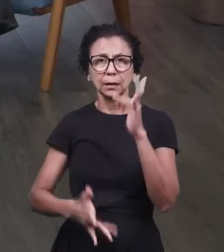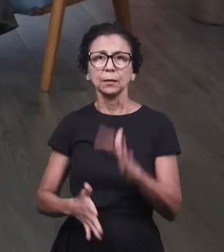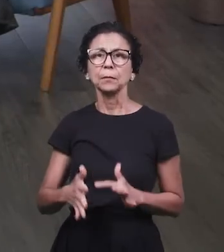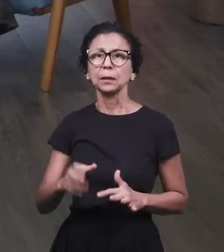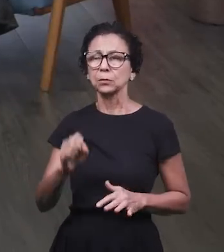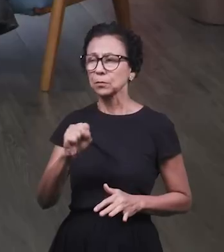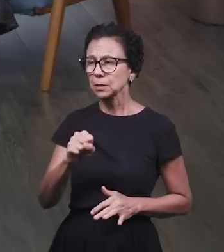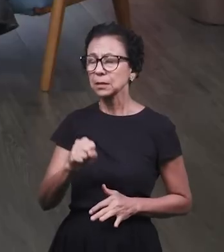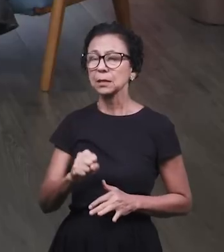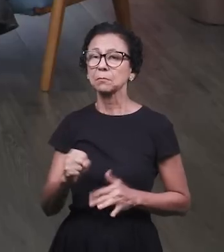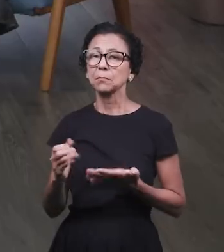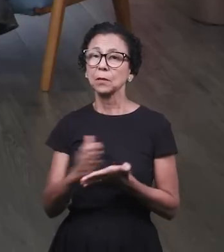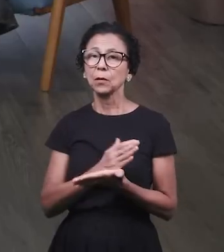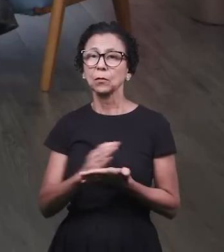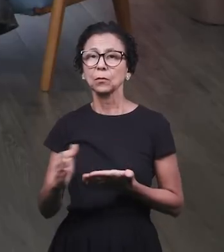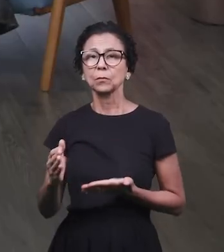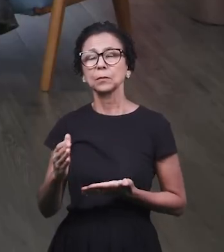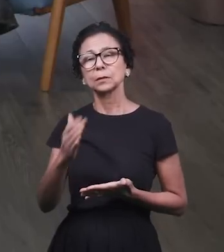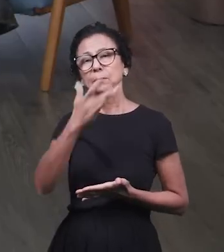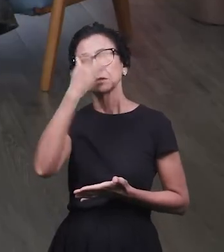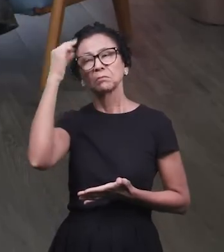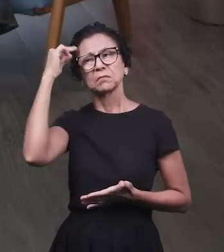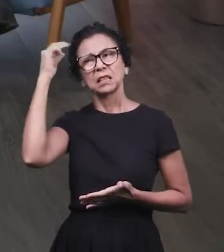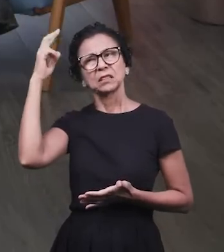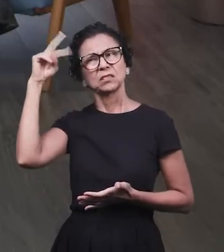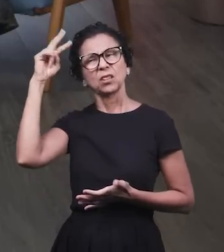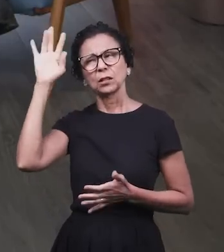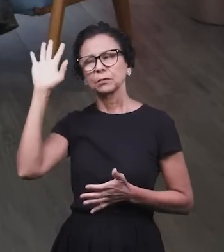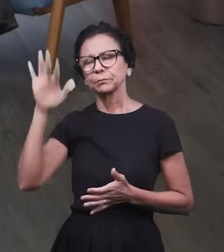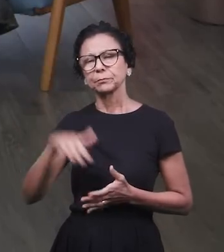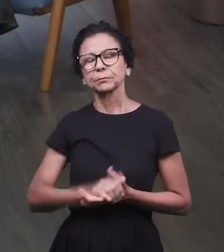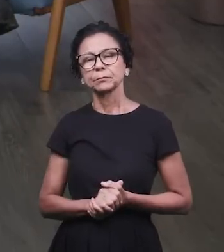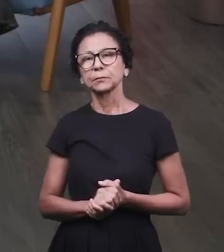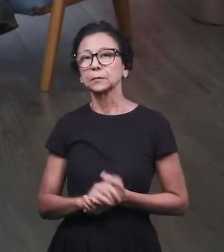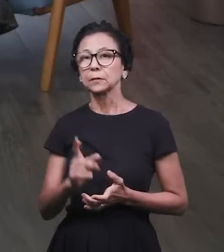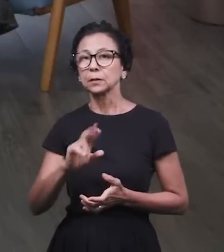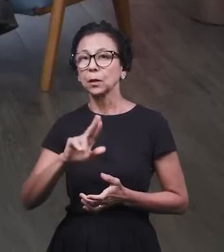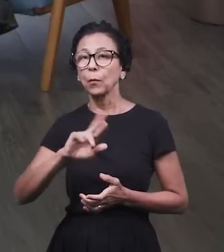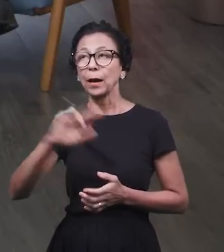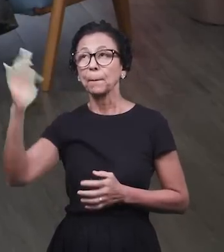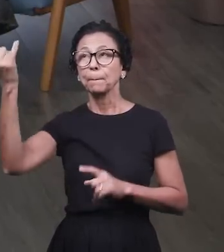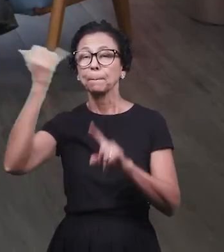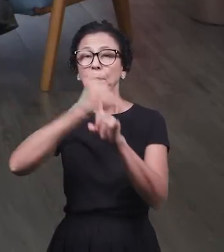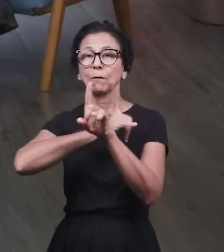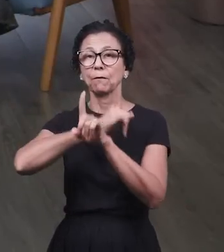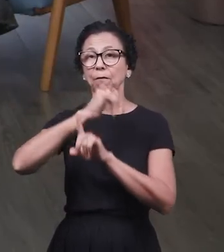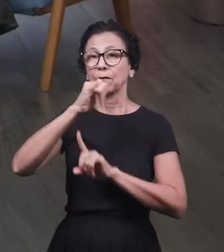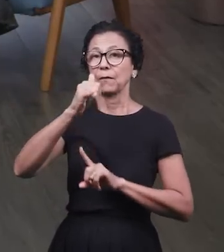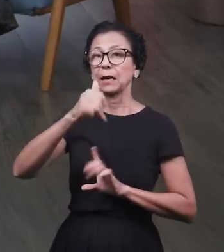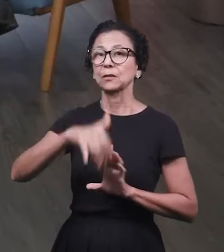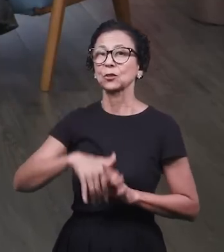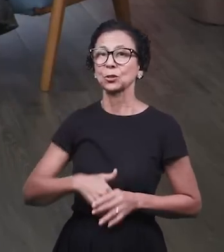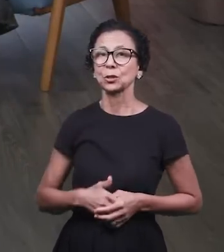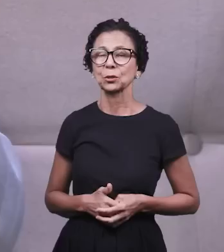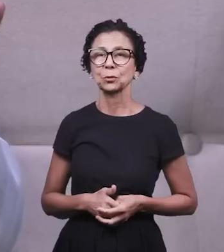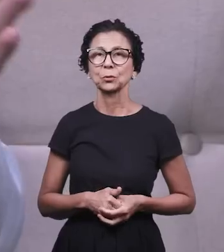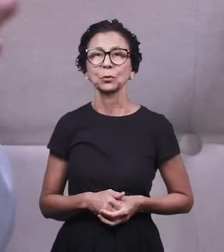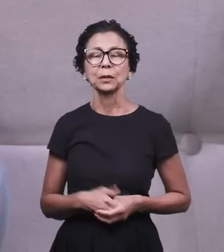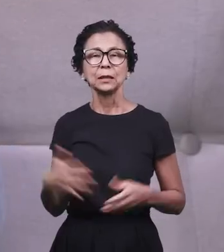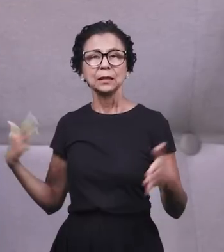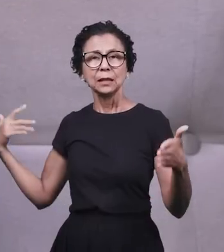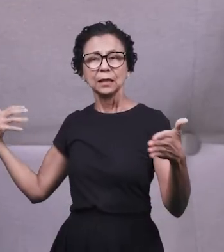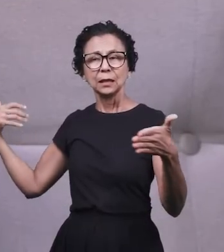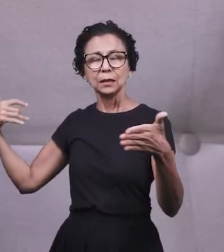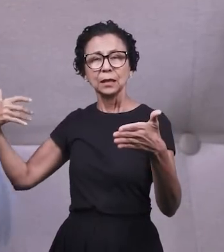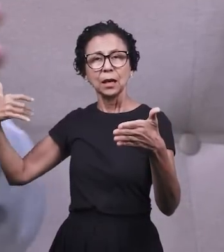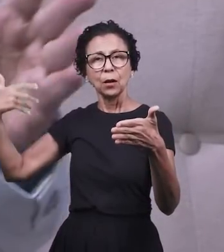fato histórico. Não, o Pentecoste é profético. Glória a Jesus. Amém. Foi a inauguração. Então, isso aí